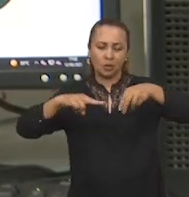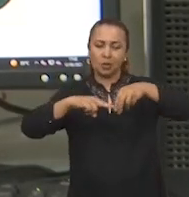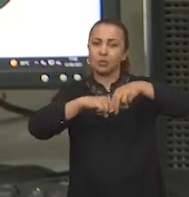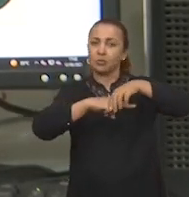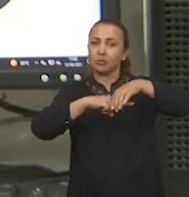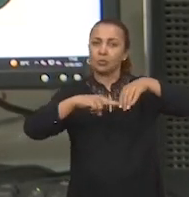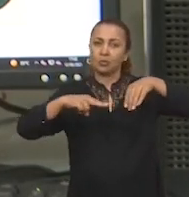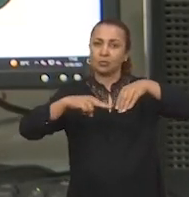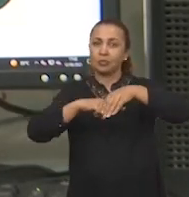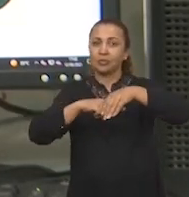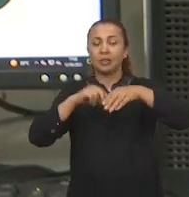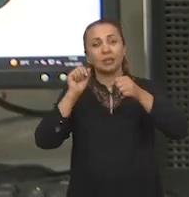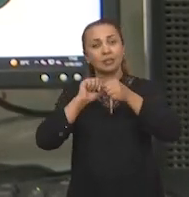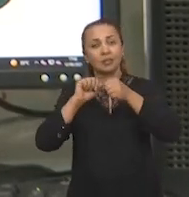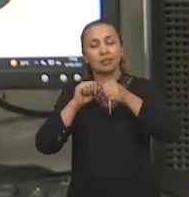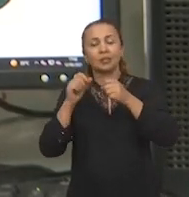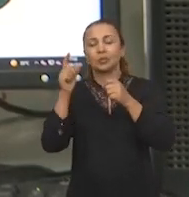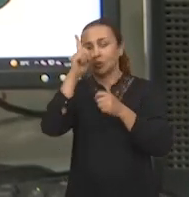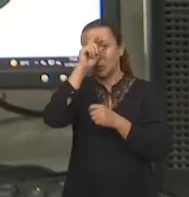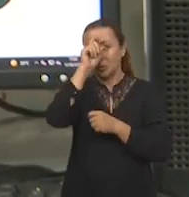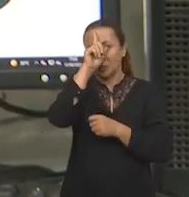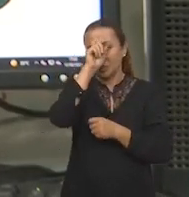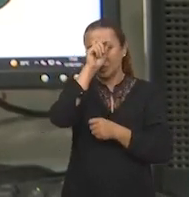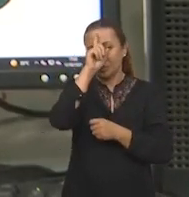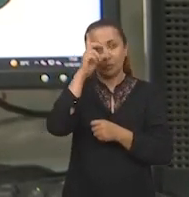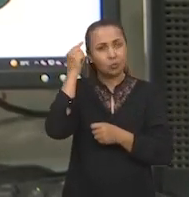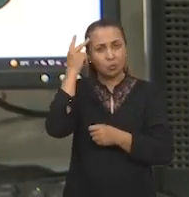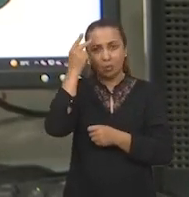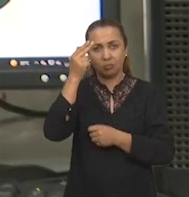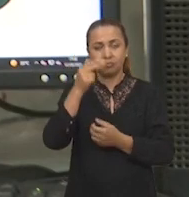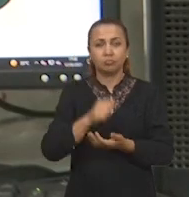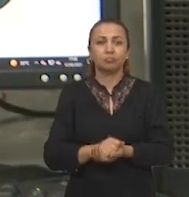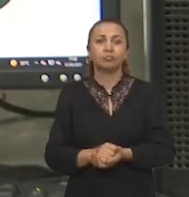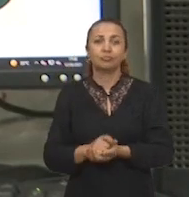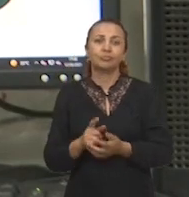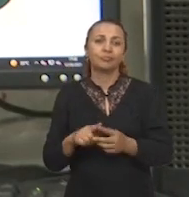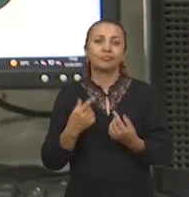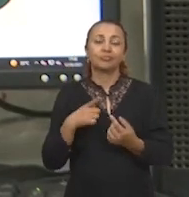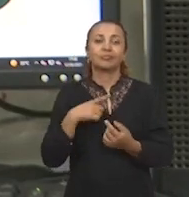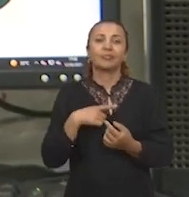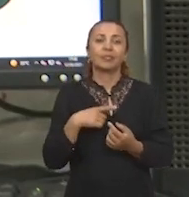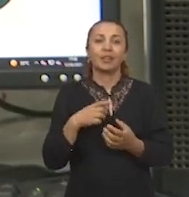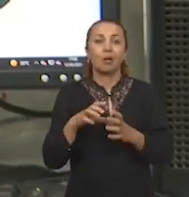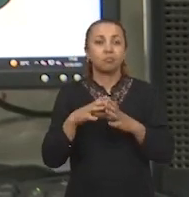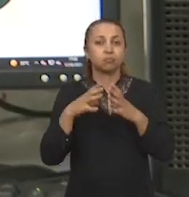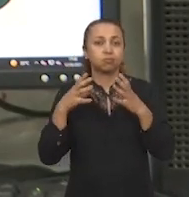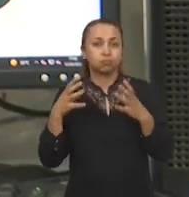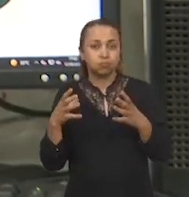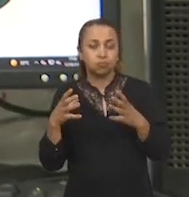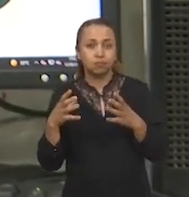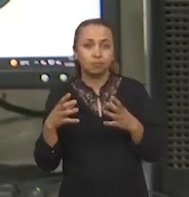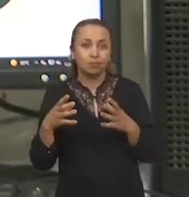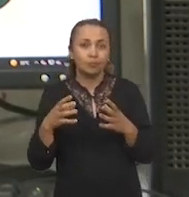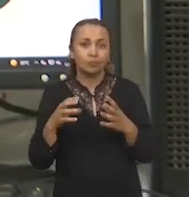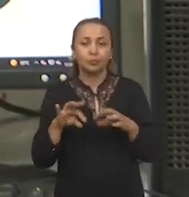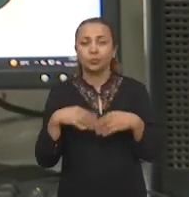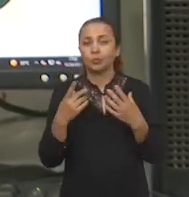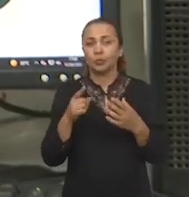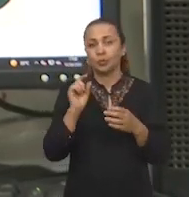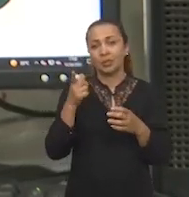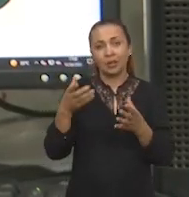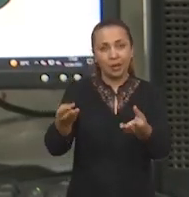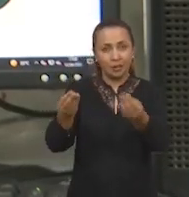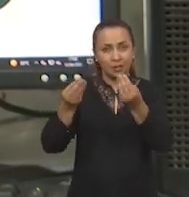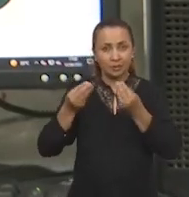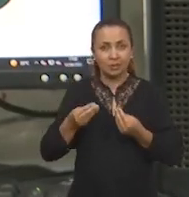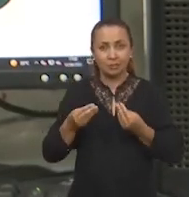magnética que você faz no hospital mesmo. Só que ela tem volume, que geralmente quando você